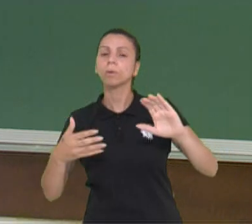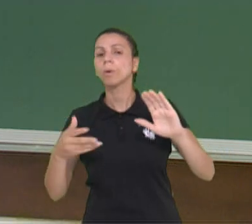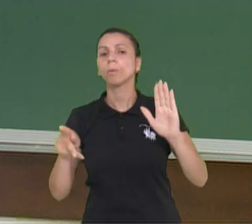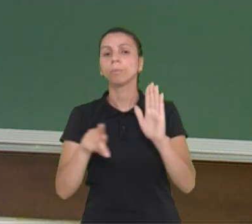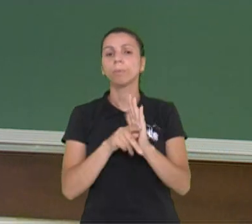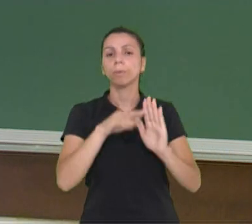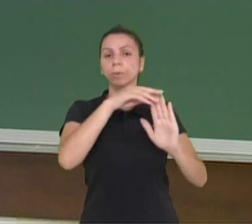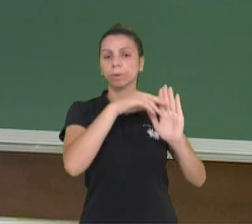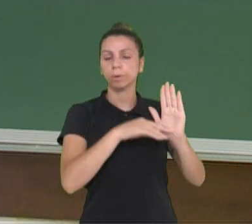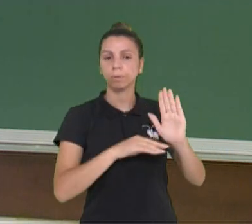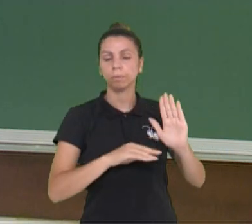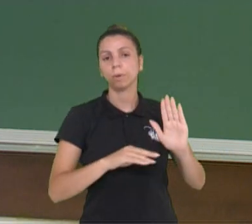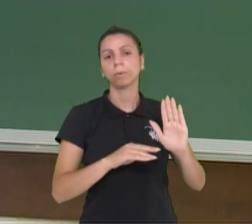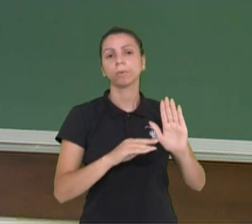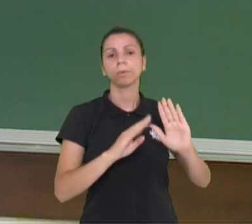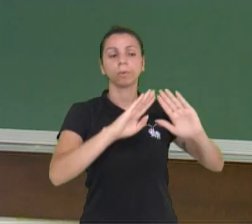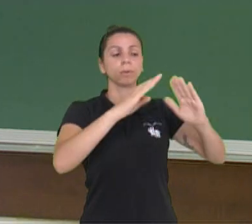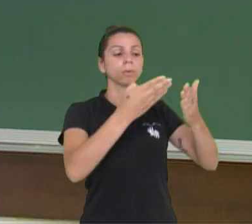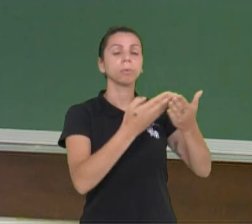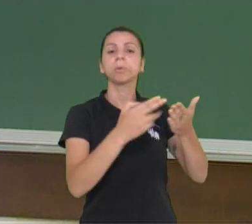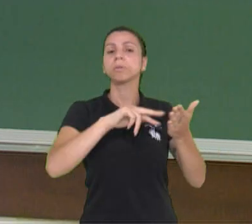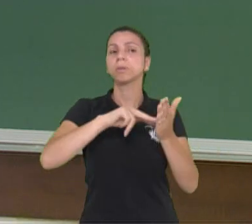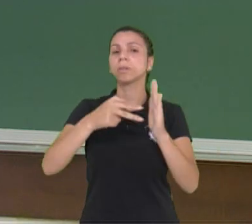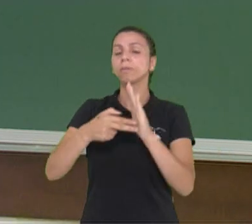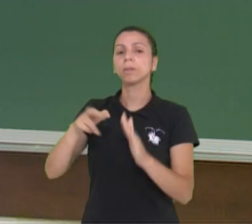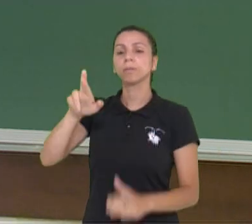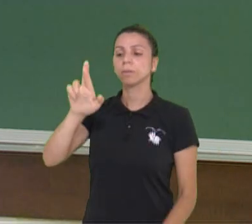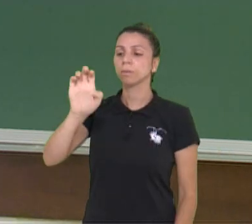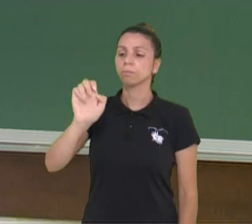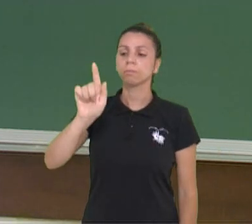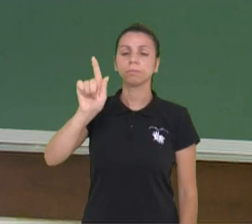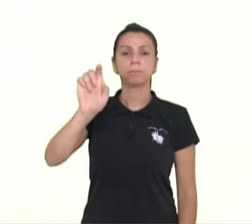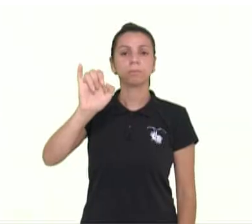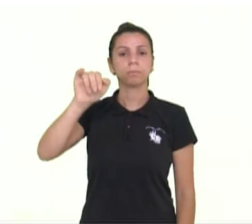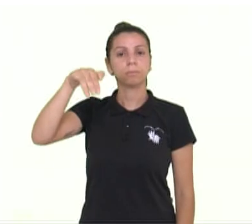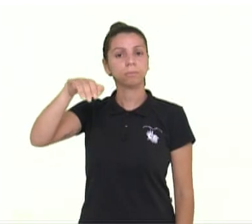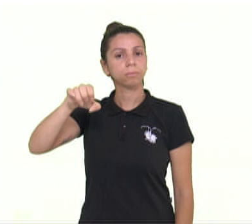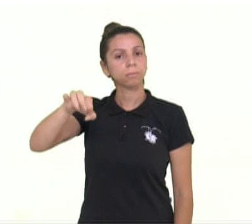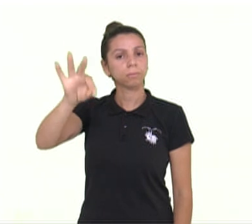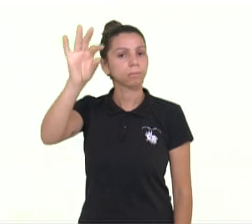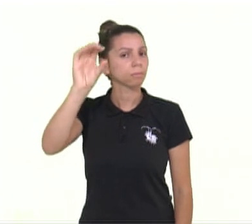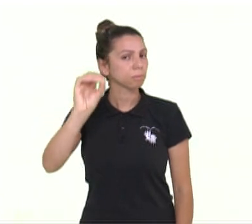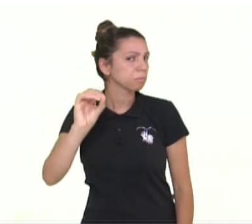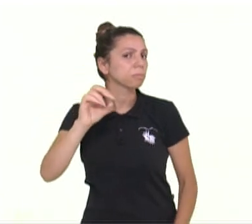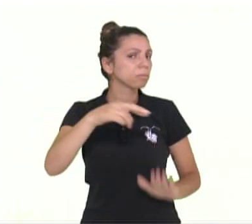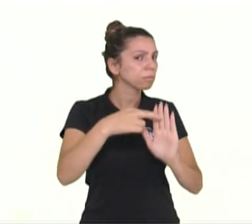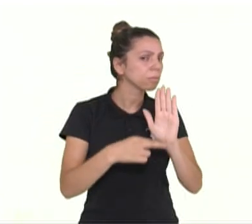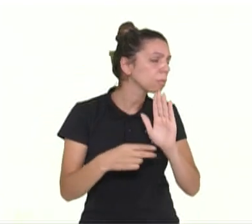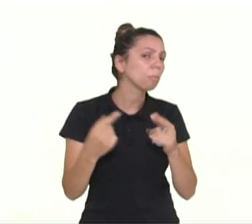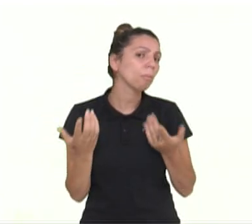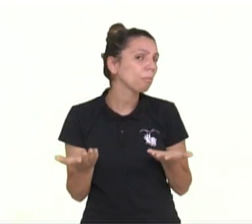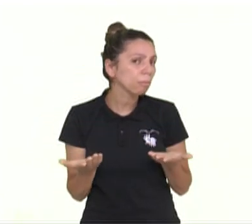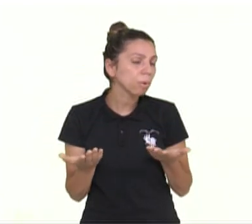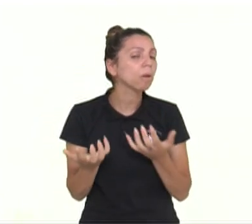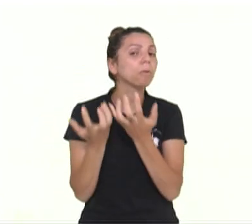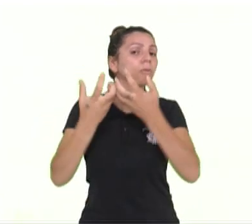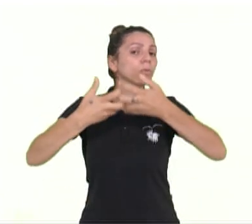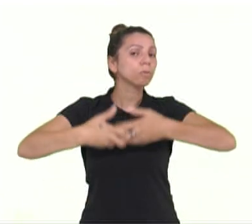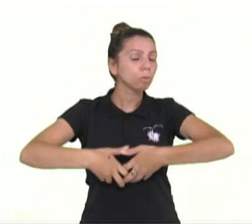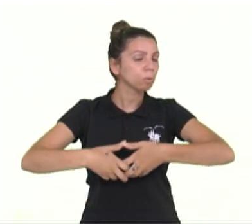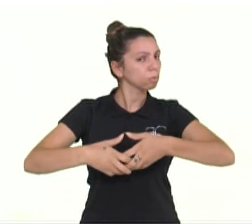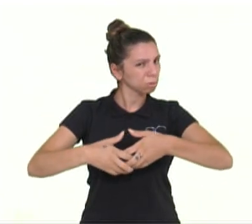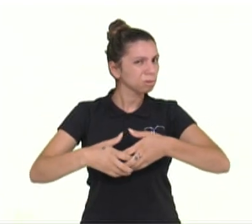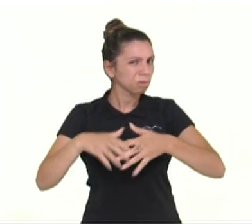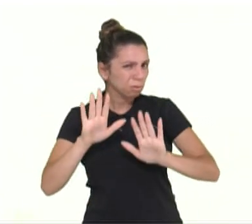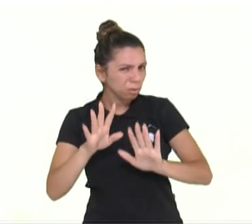regimento escolar. Então, o que é um regimento? Com certeza você deve estar em casa se perguntando o que é um regimento, para que ele serve? Você já